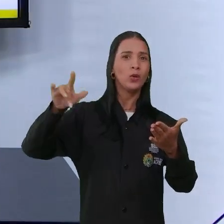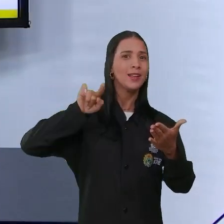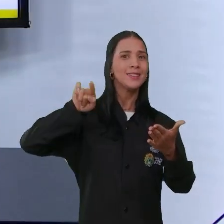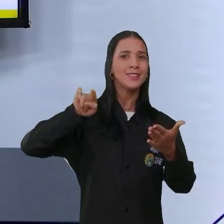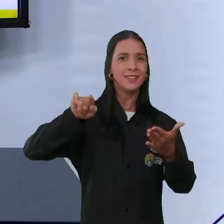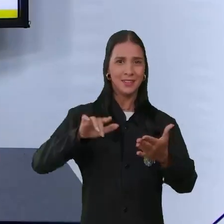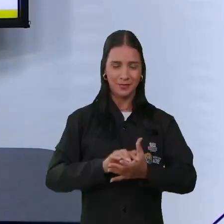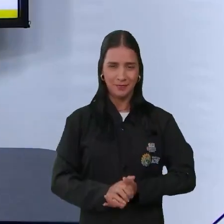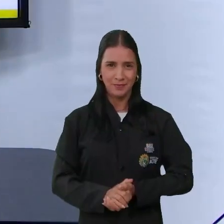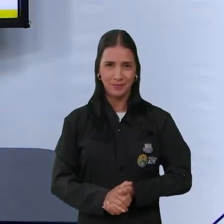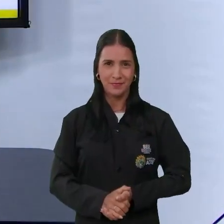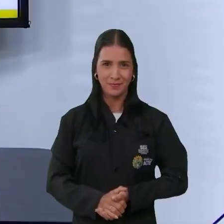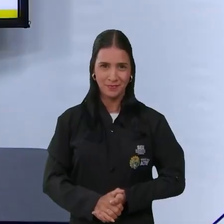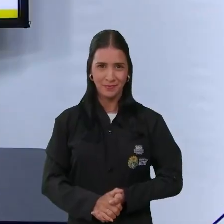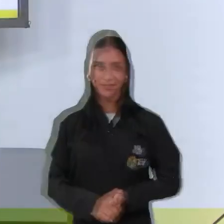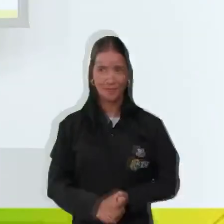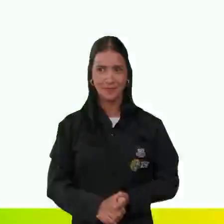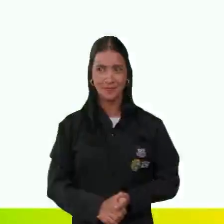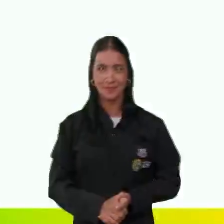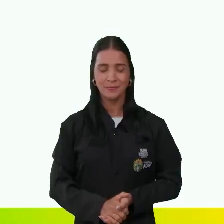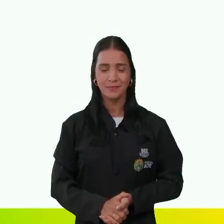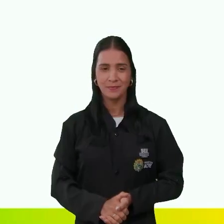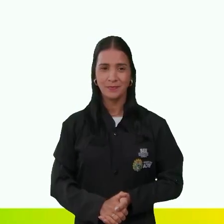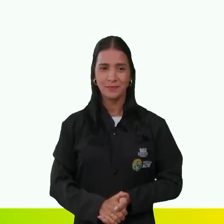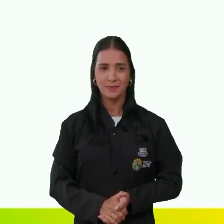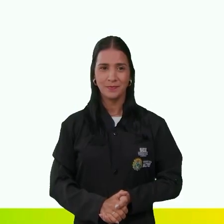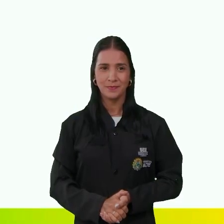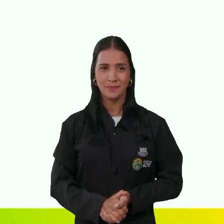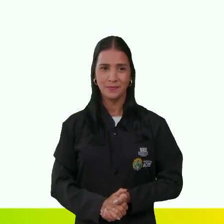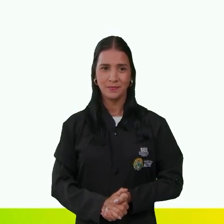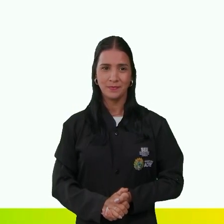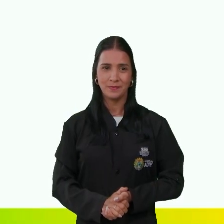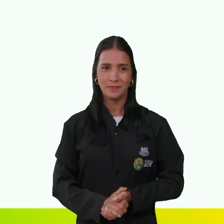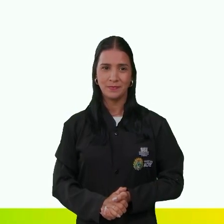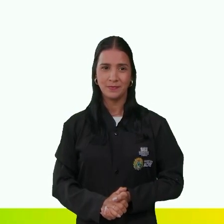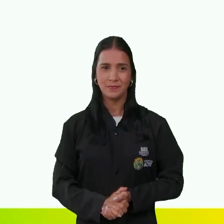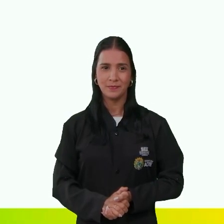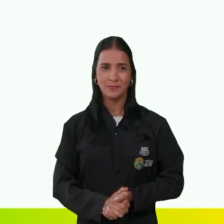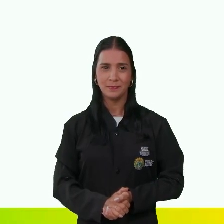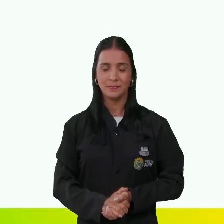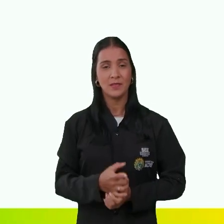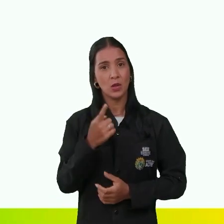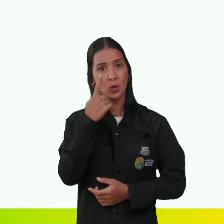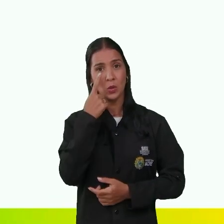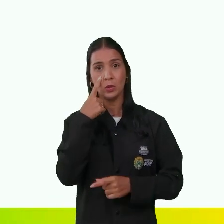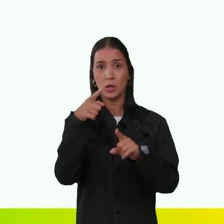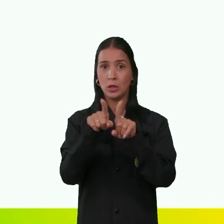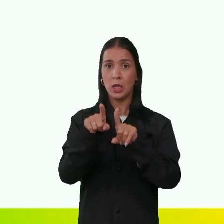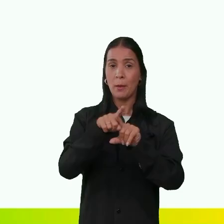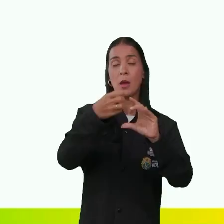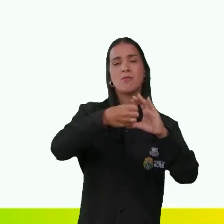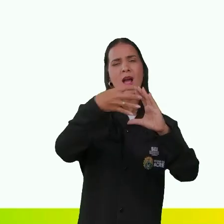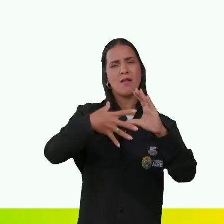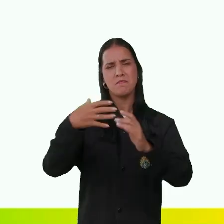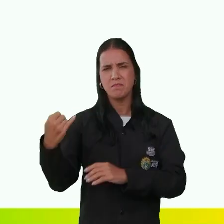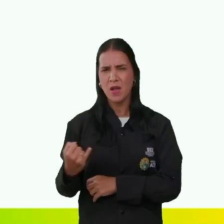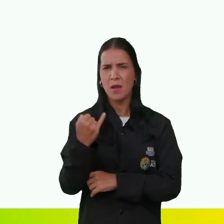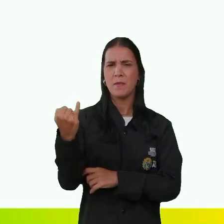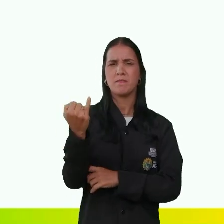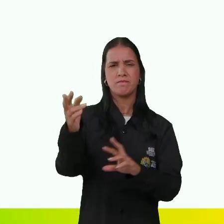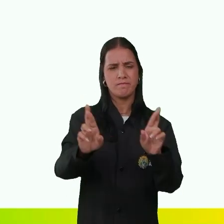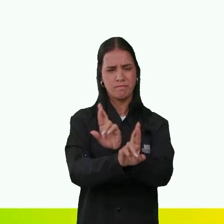Bom, então, vamos tratar agora de alguns pontos que eu acho que são